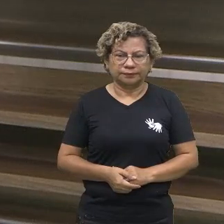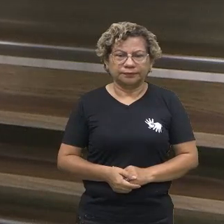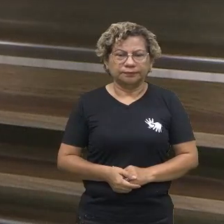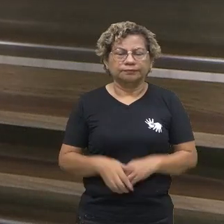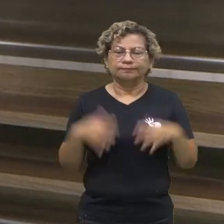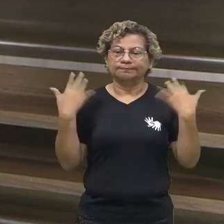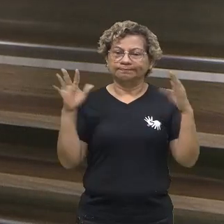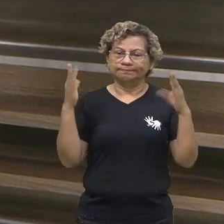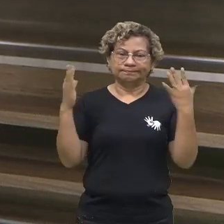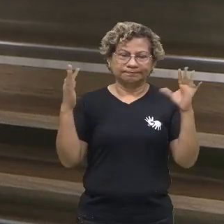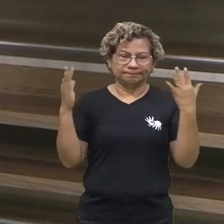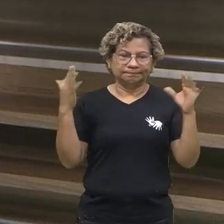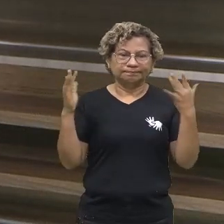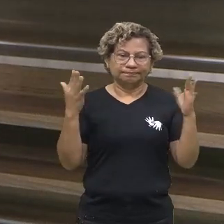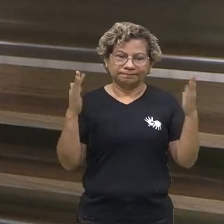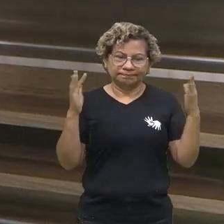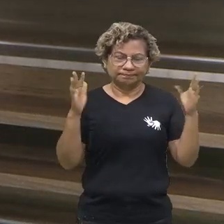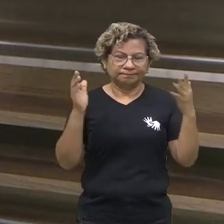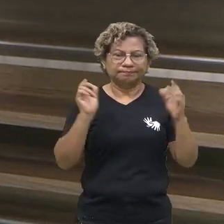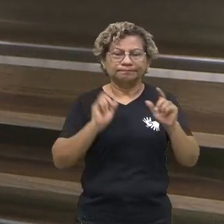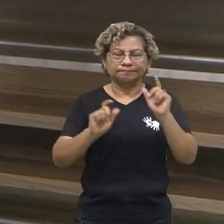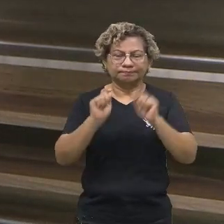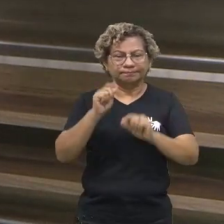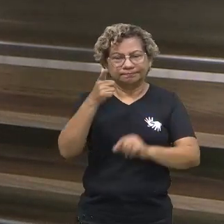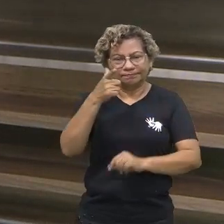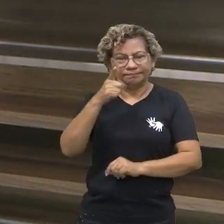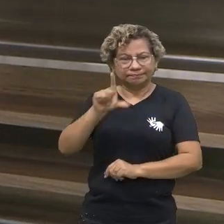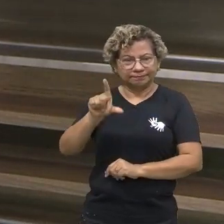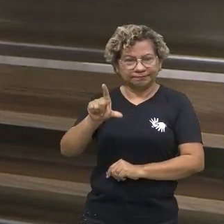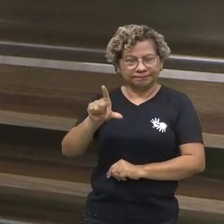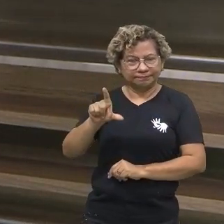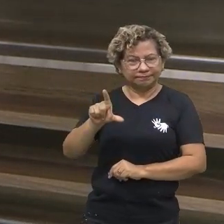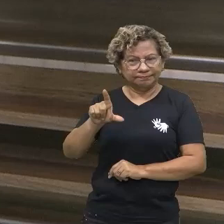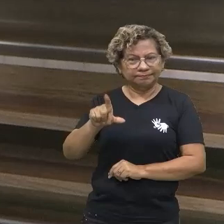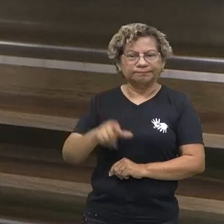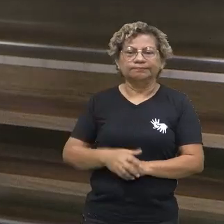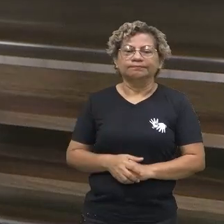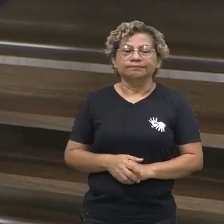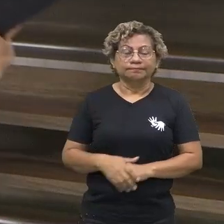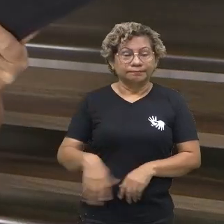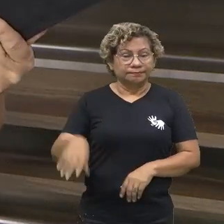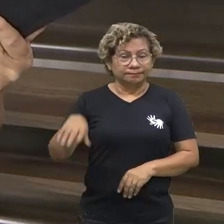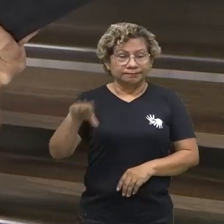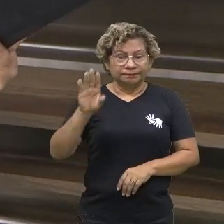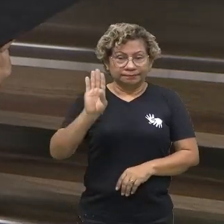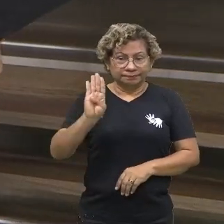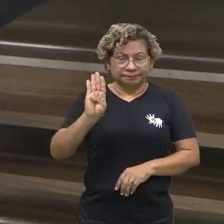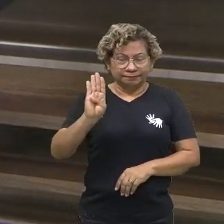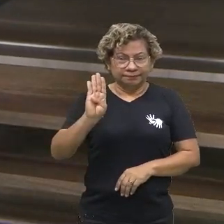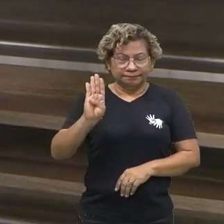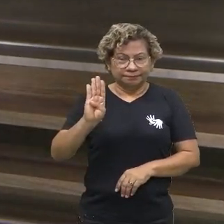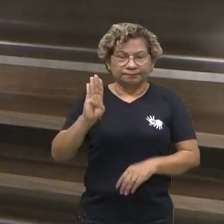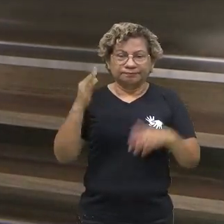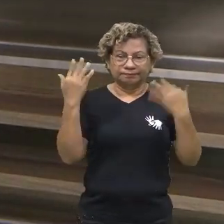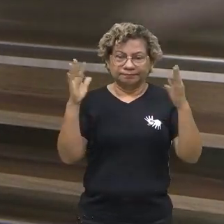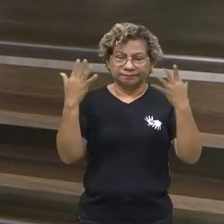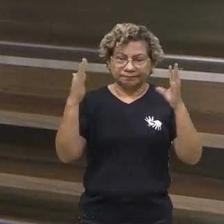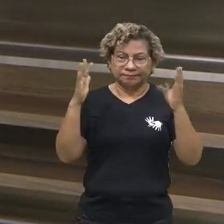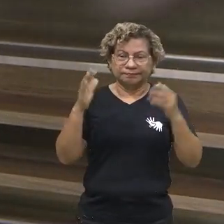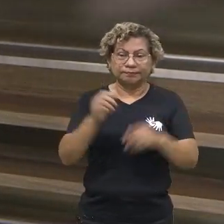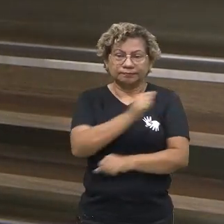A letra C. O Rogério, o Rafael, a letra B. Muito bem, gente. Para aqueles